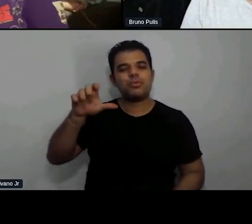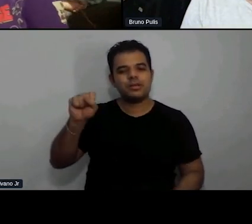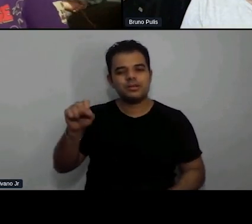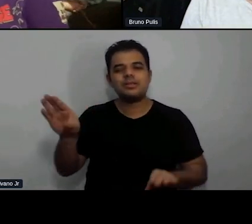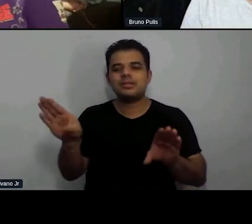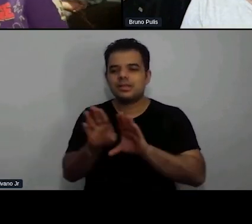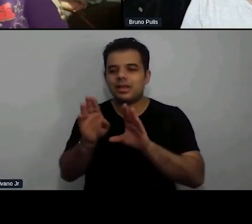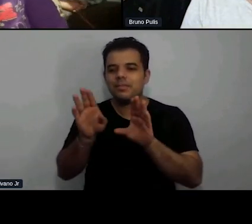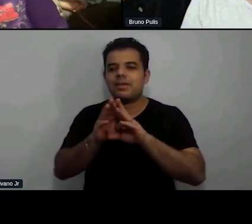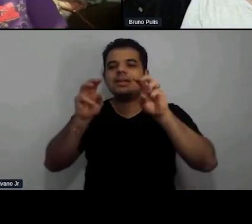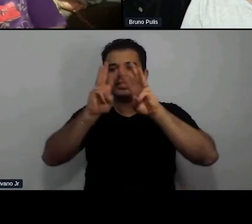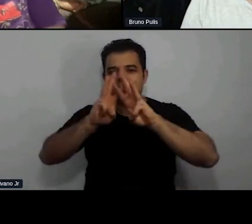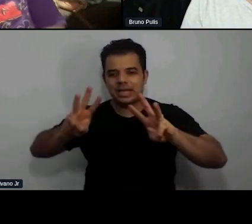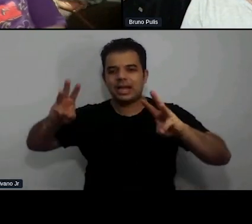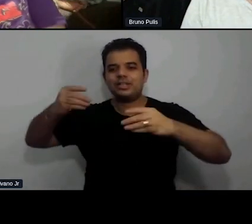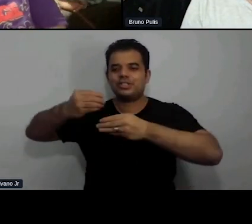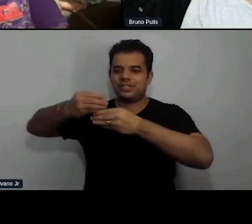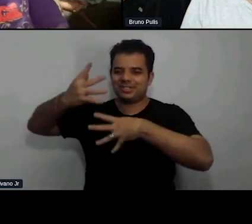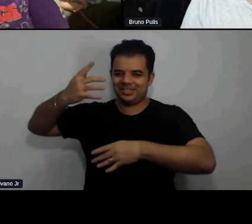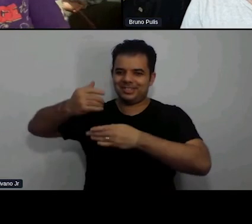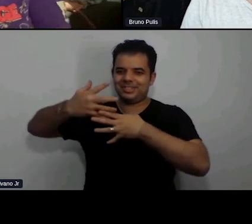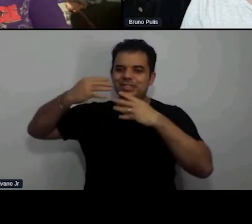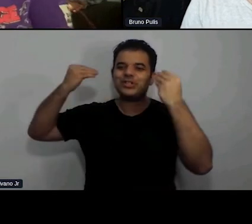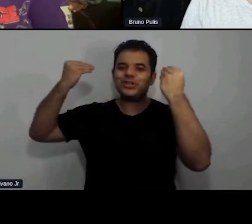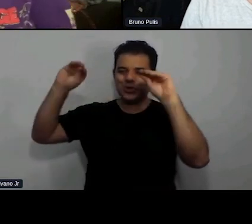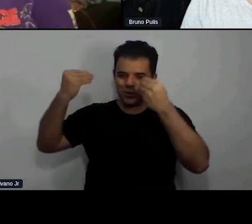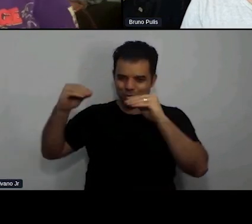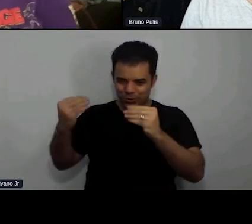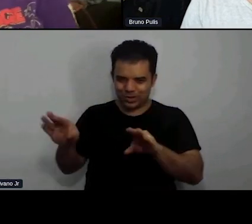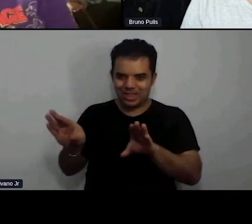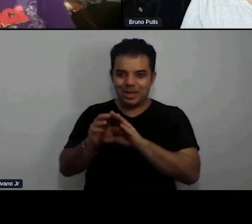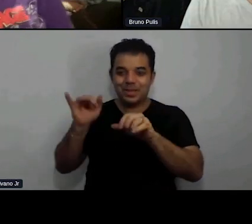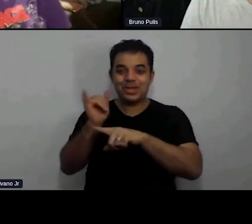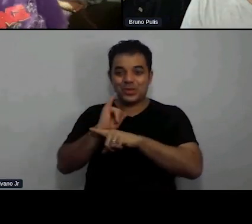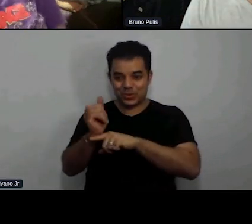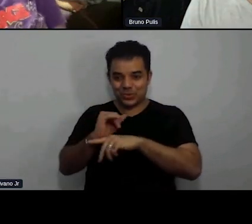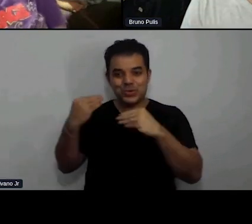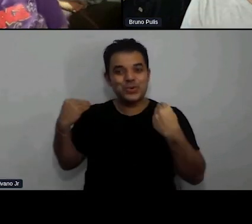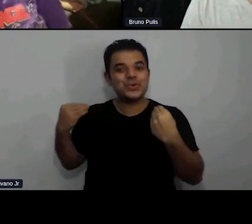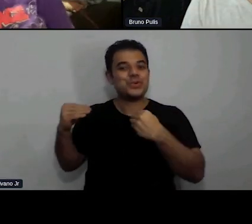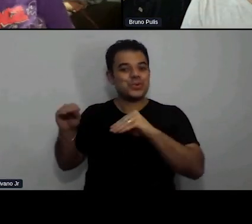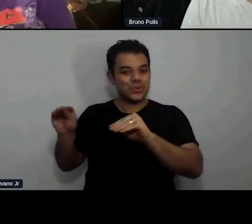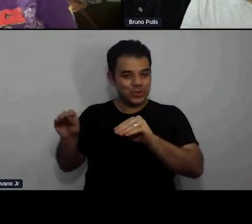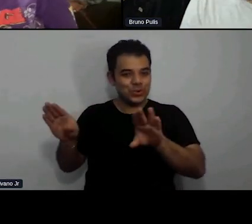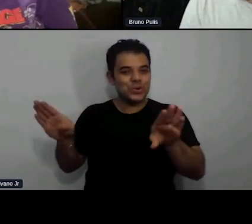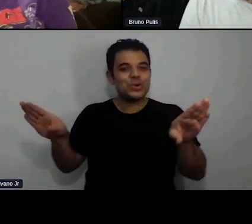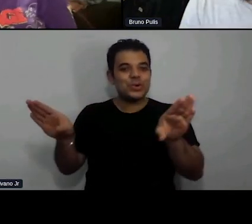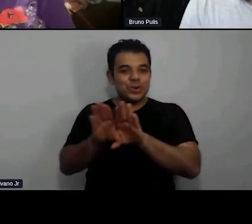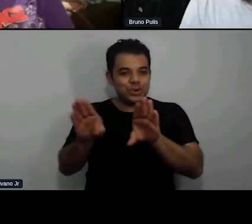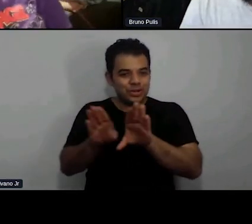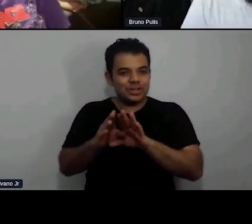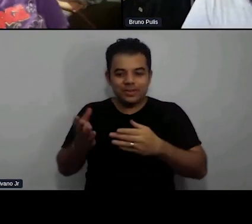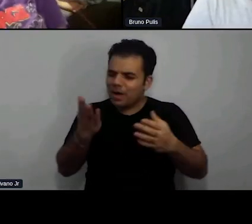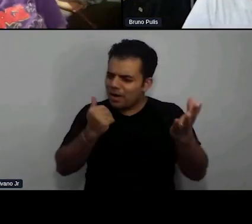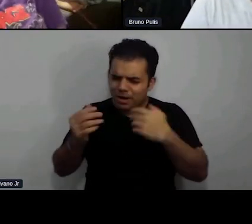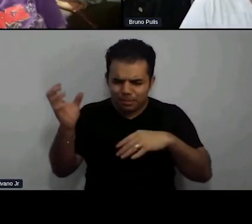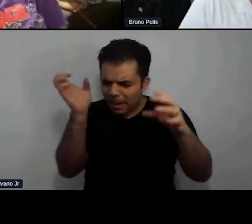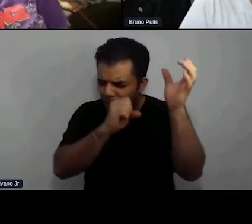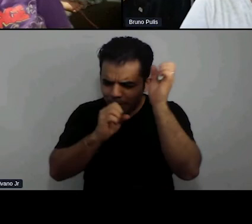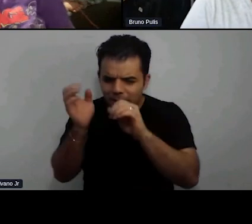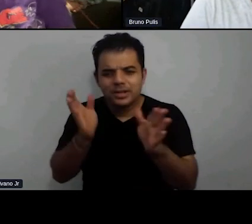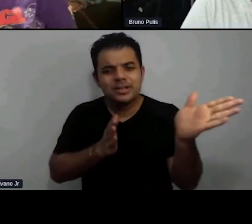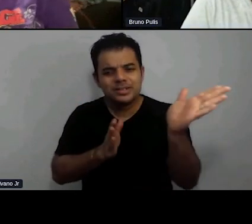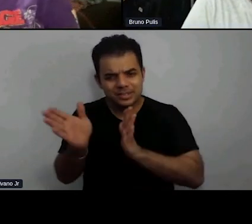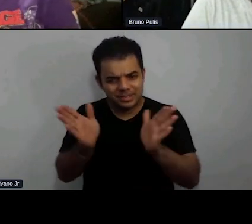A gente tá deixando umas referências aí pra galera, pra todo mundo. Muito pois bom. é, vão comer acessibilidade. De fome de